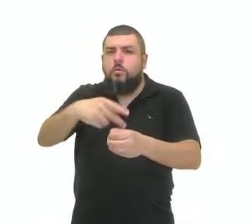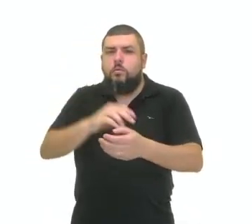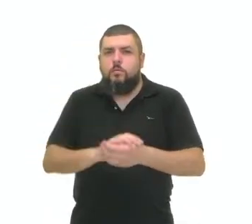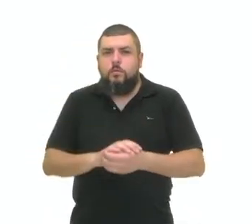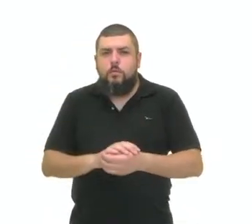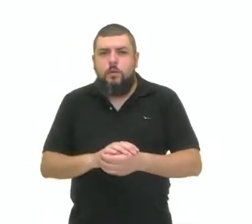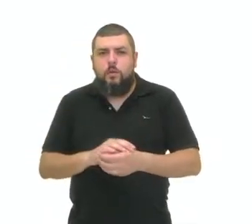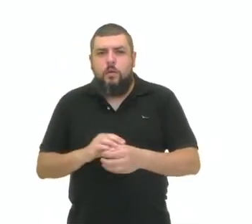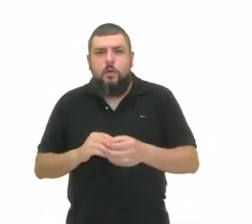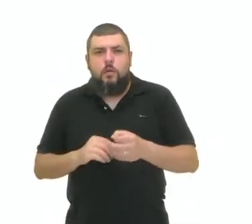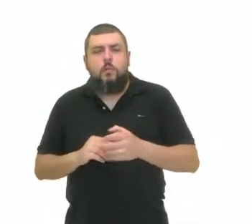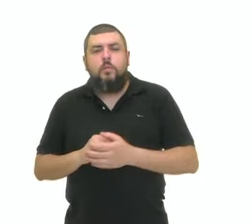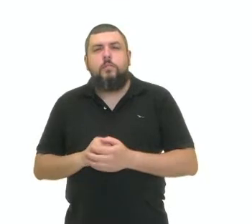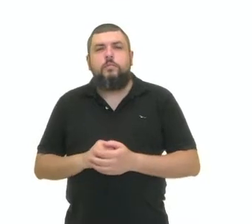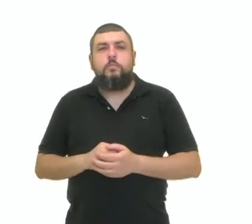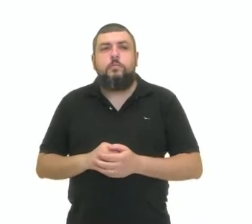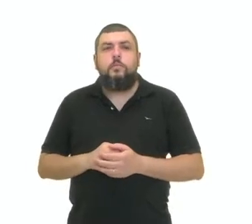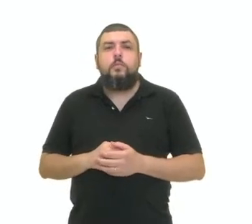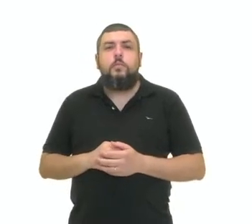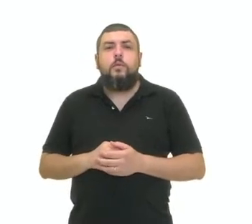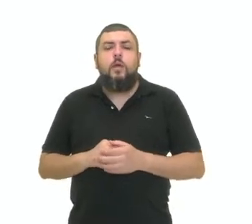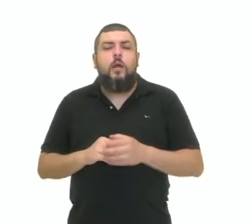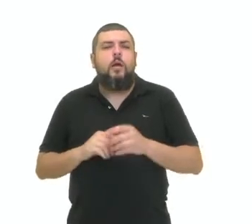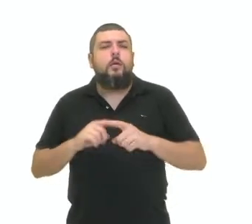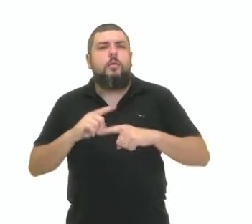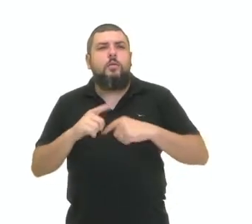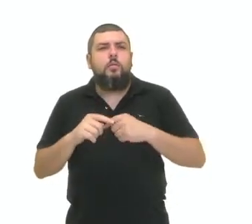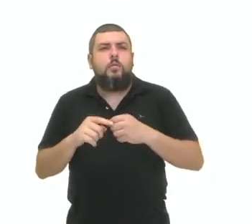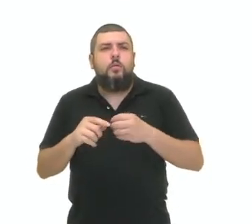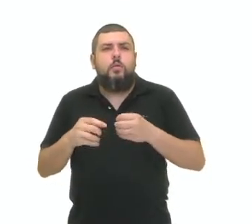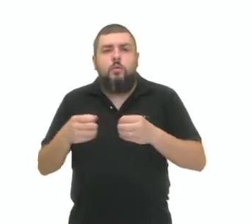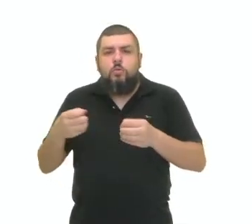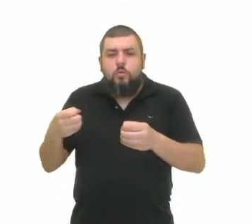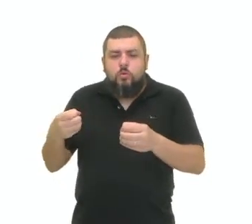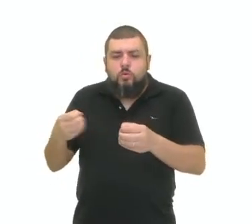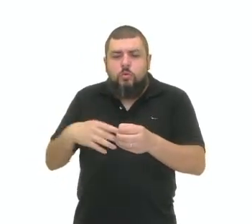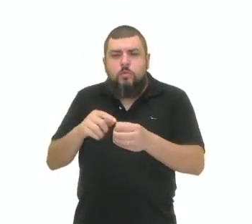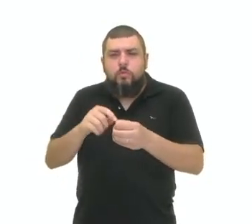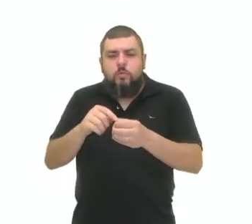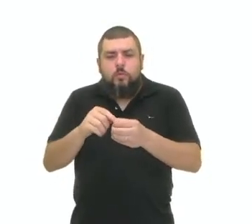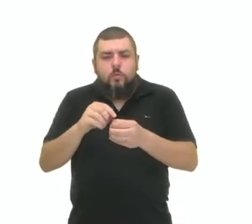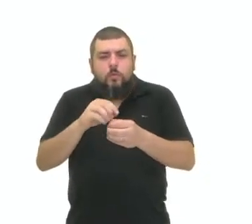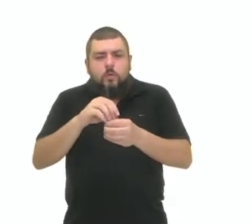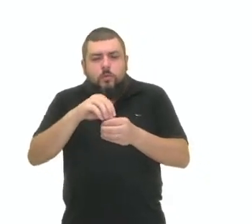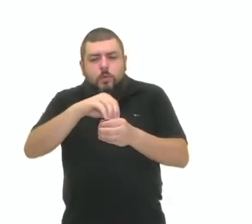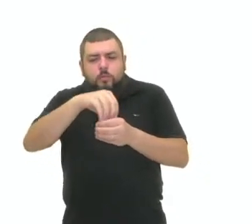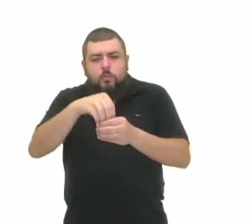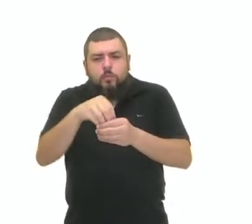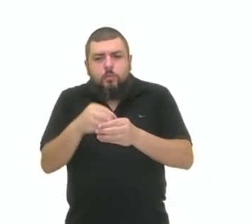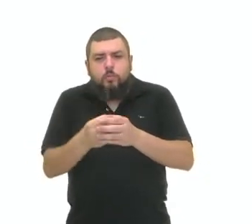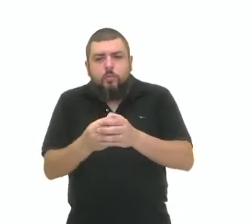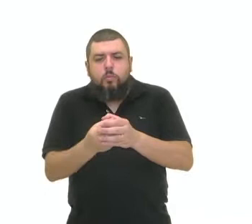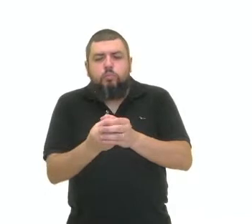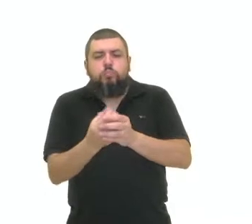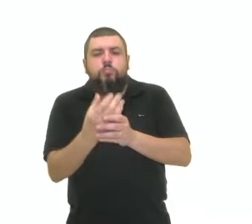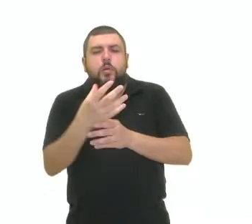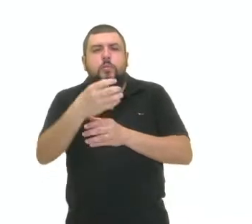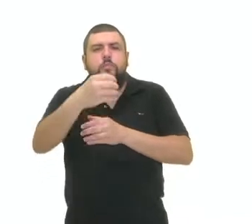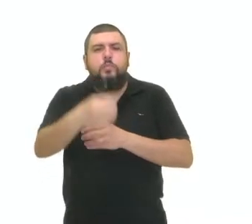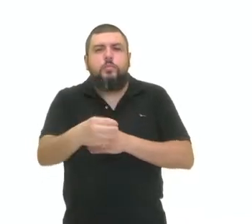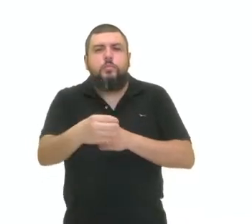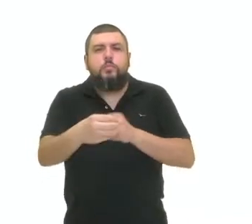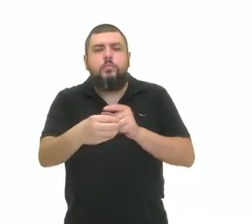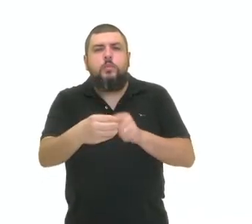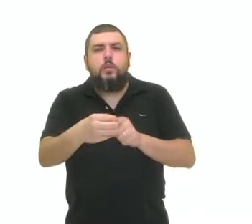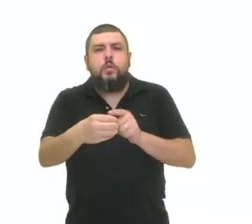F1, e o resultado foi uma nova linhagem, F2, onde surgiram sementes verdes.